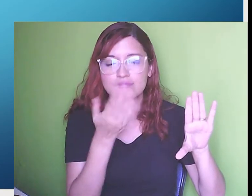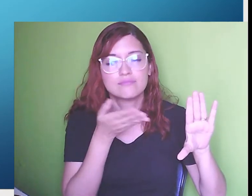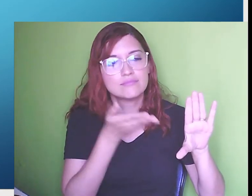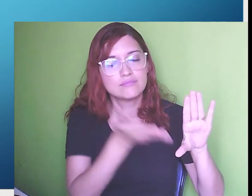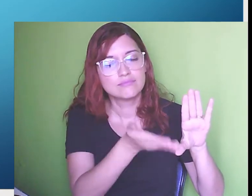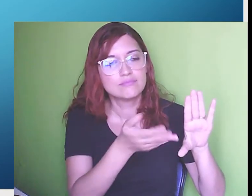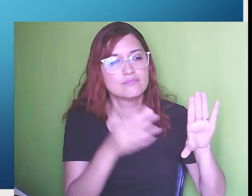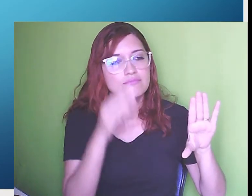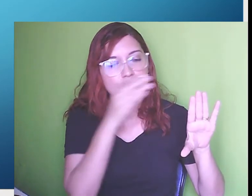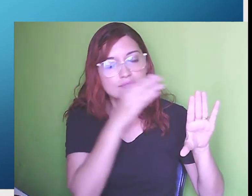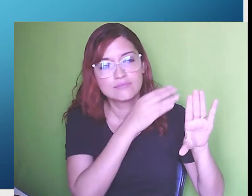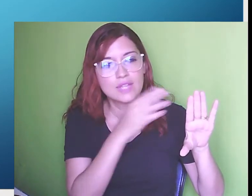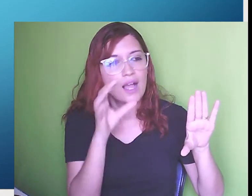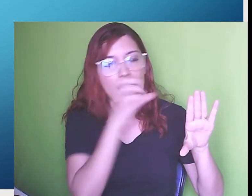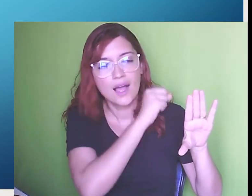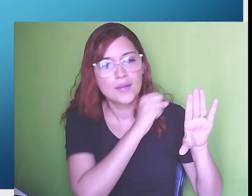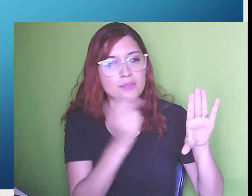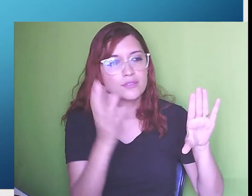-ondas.